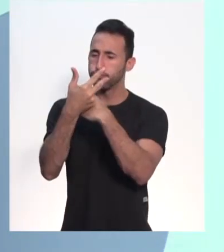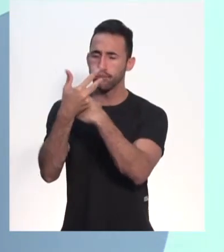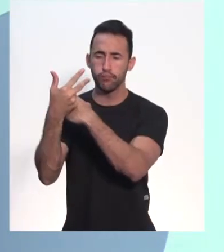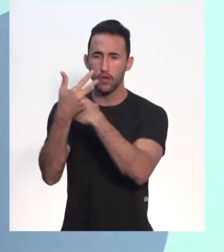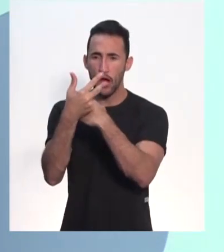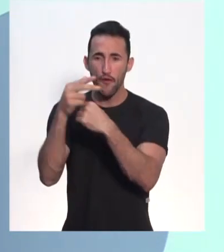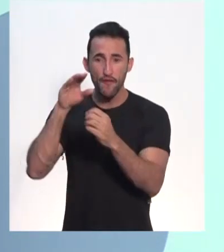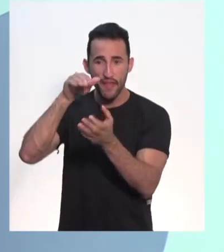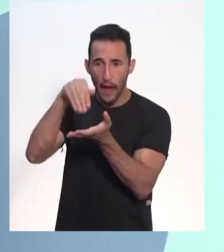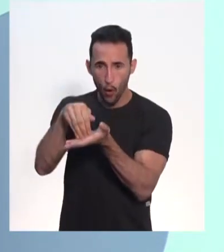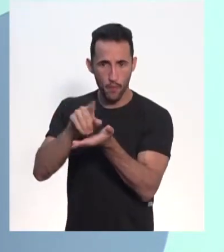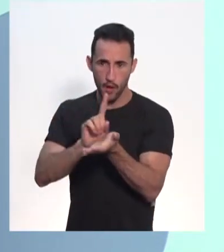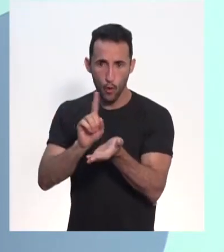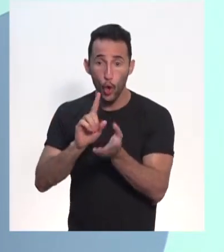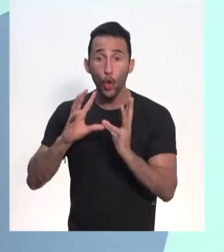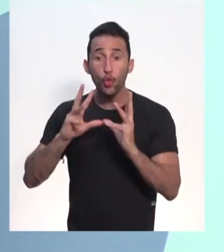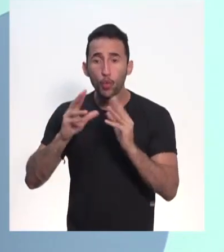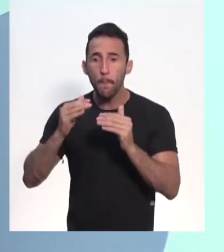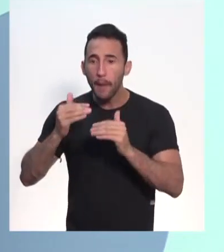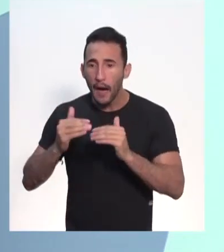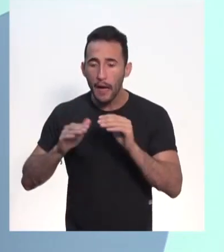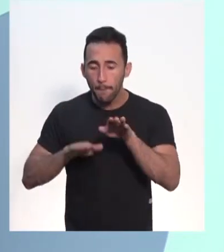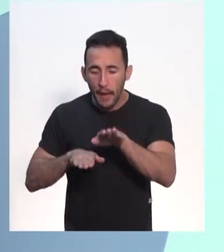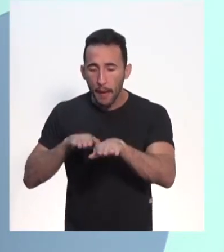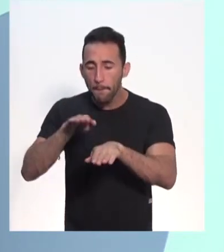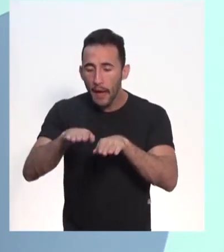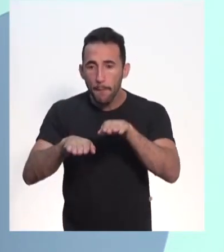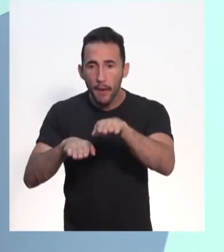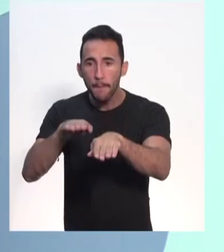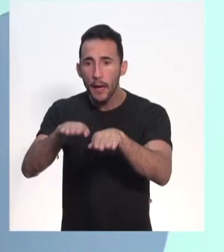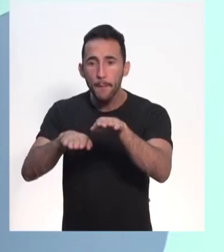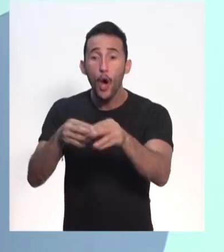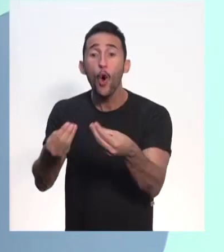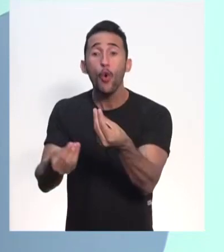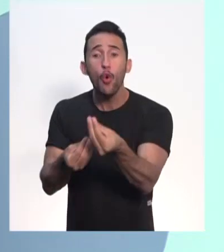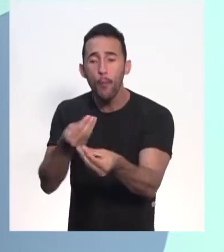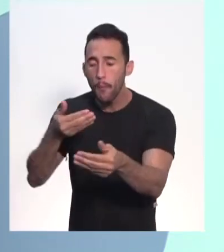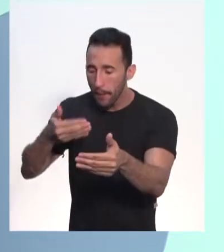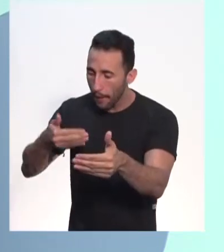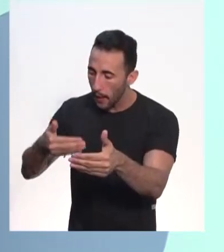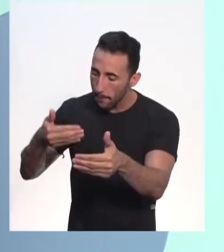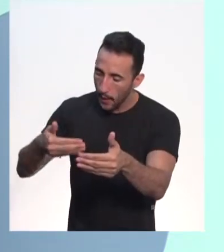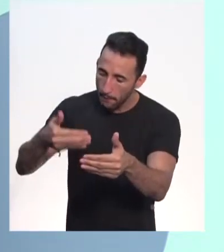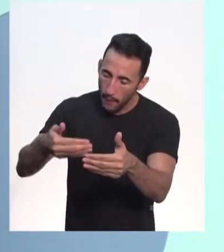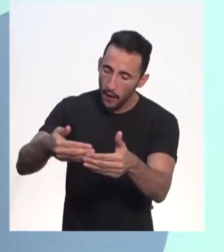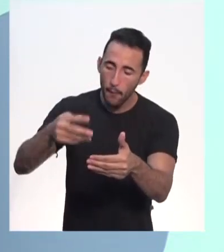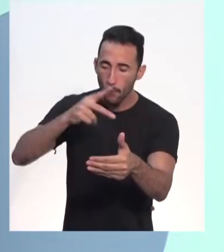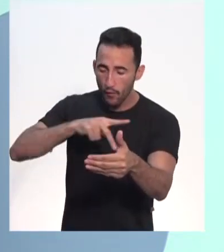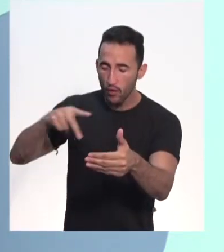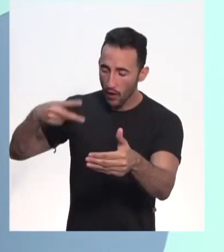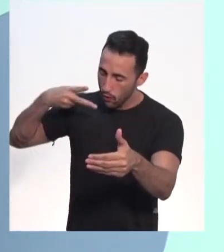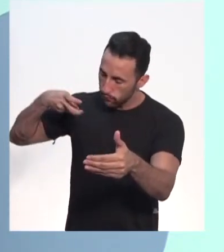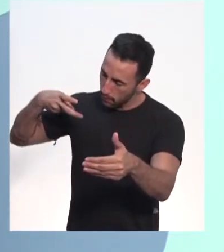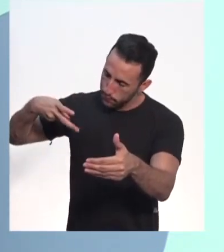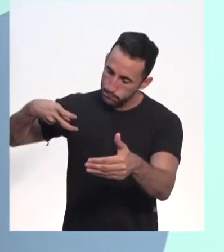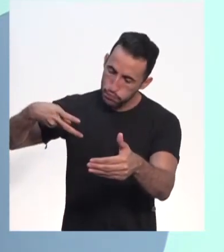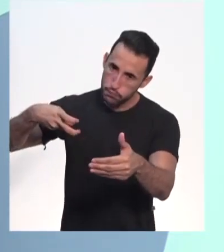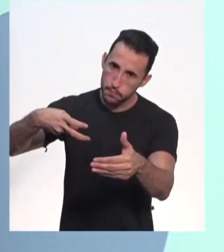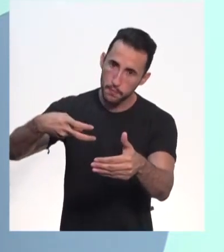a leitura, a escrita e a oralidade, como é que a gente desenvolve os conhecimentos linguísticos do